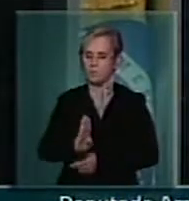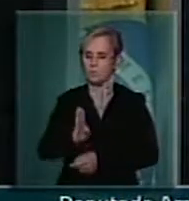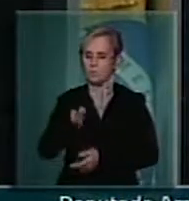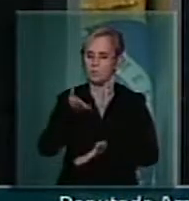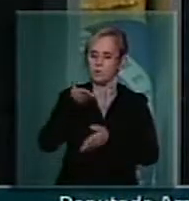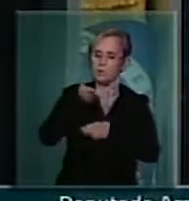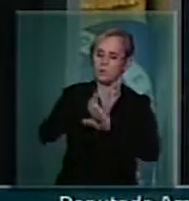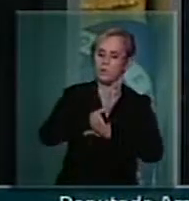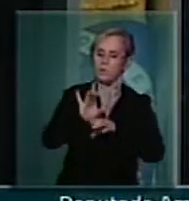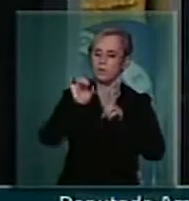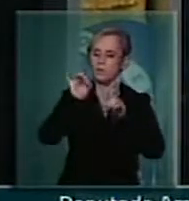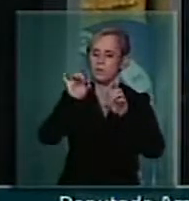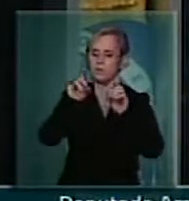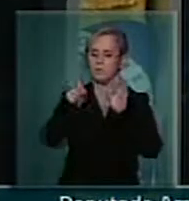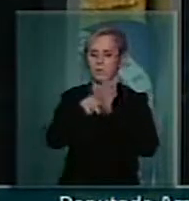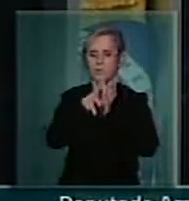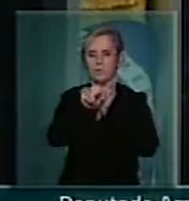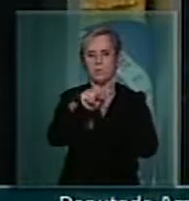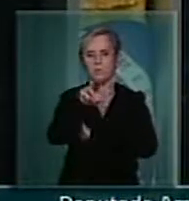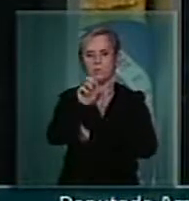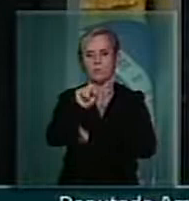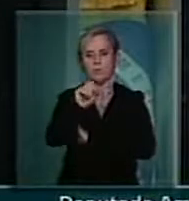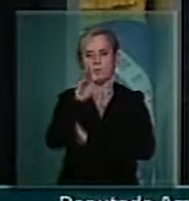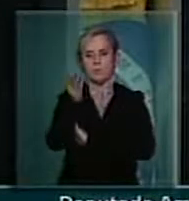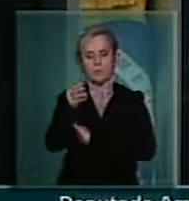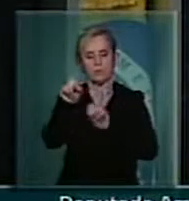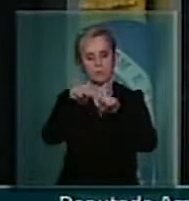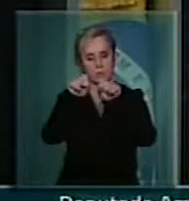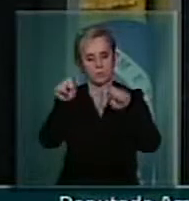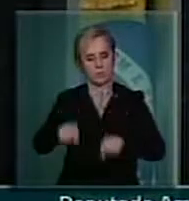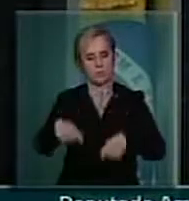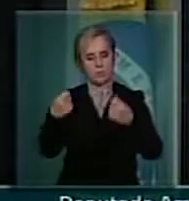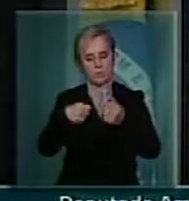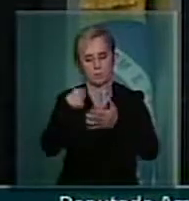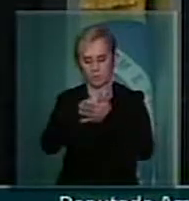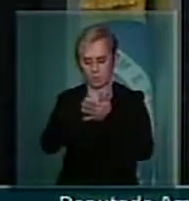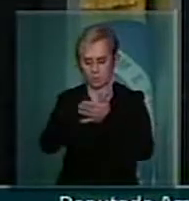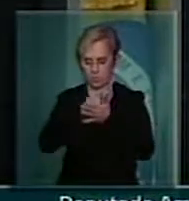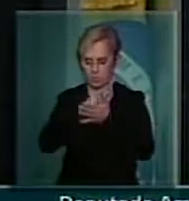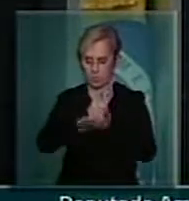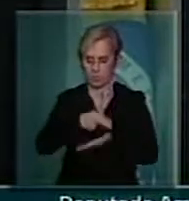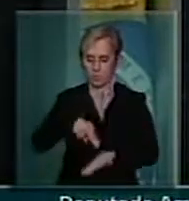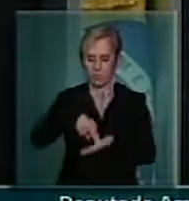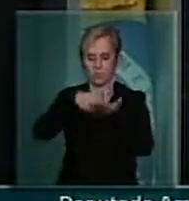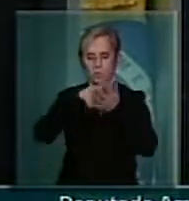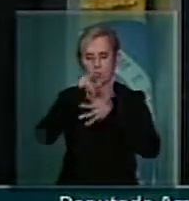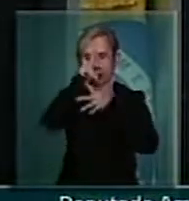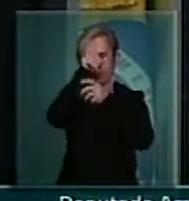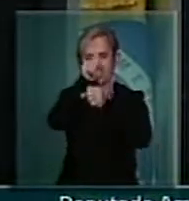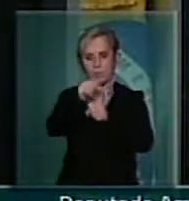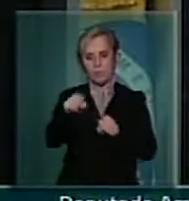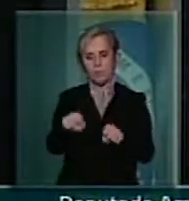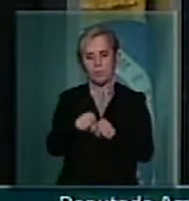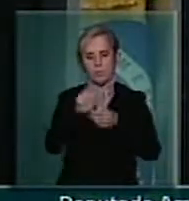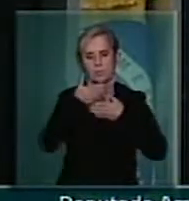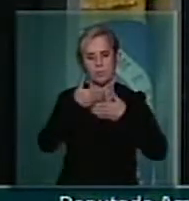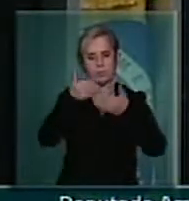exclusivamente ao SUS. É um sistema, portanto, que devemos lutar pelo fortalecimento e o